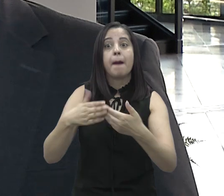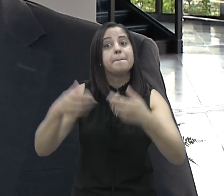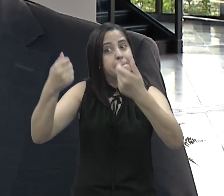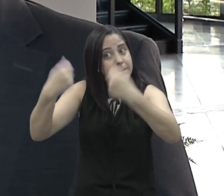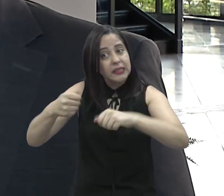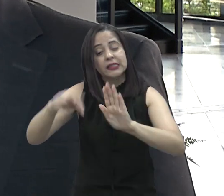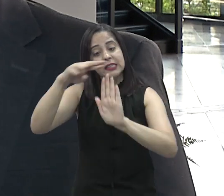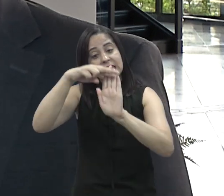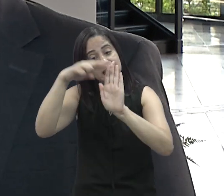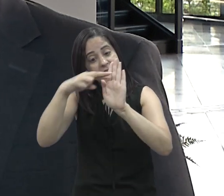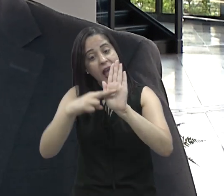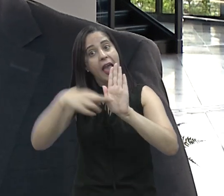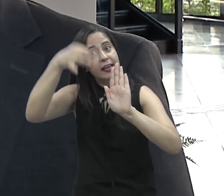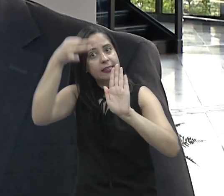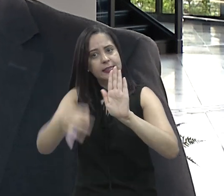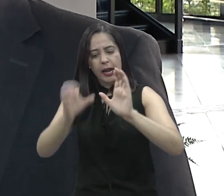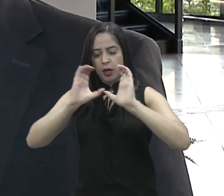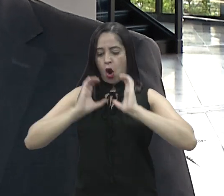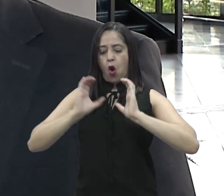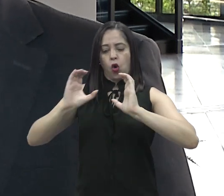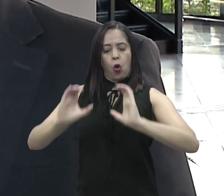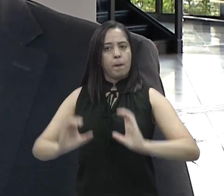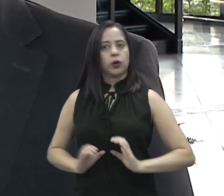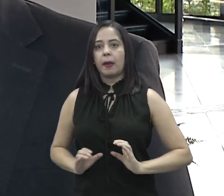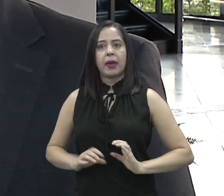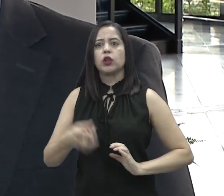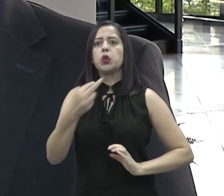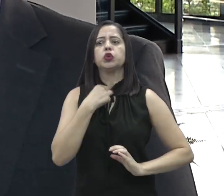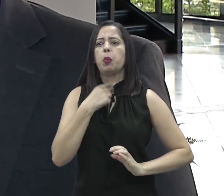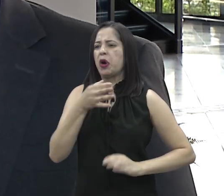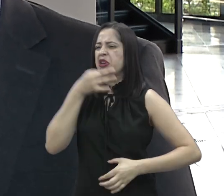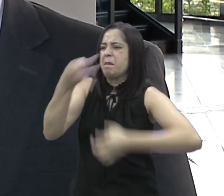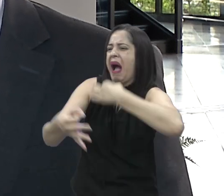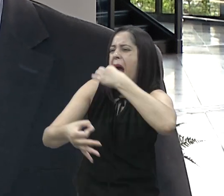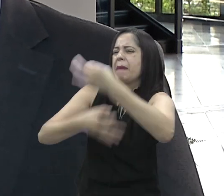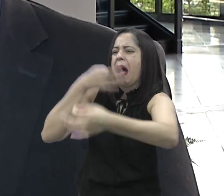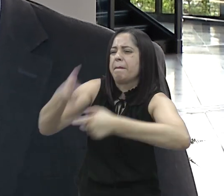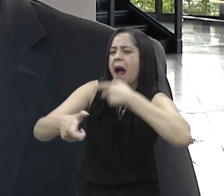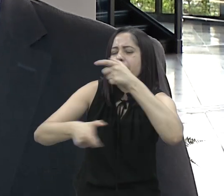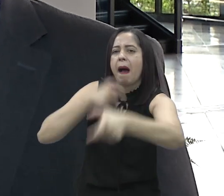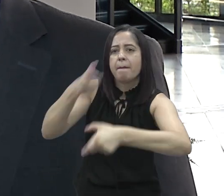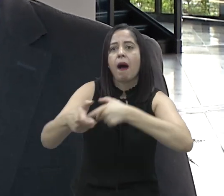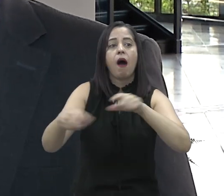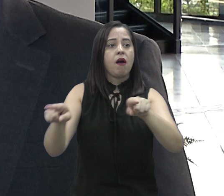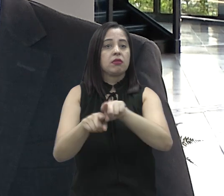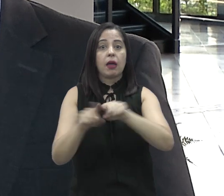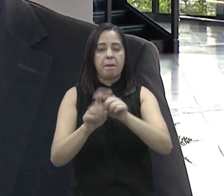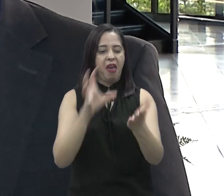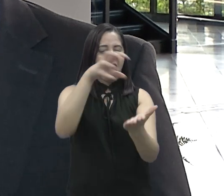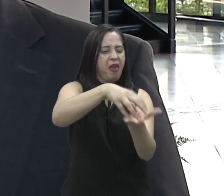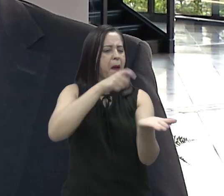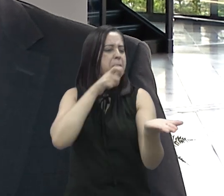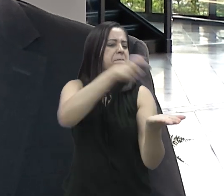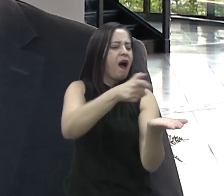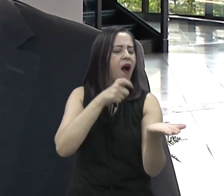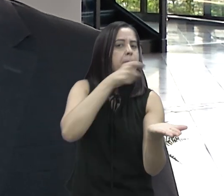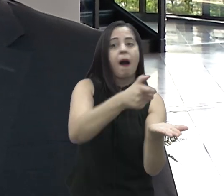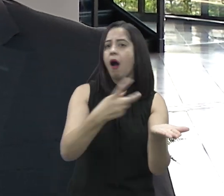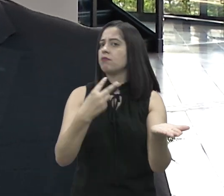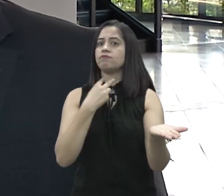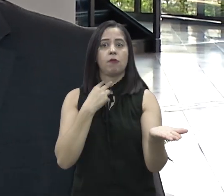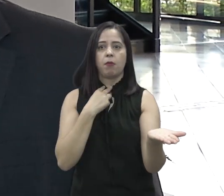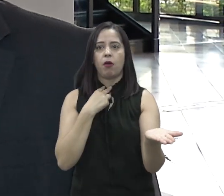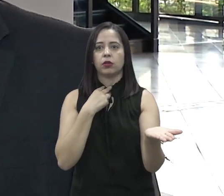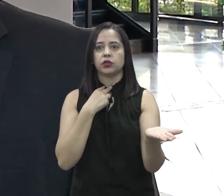tem que seguir certas regras de decoro, de comportamento que não ofendam os seus pares, que não ofendam a instituição ao qual